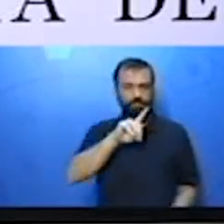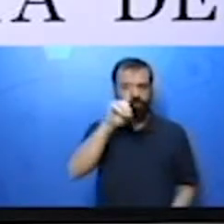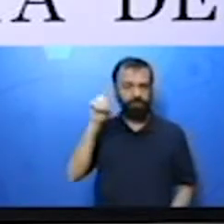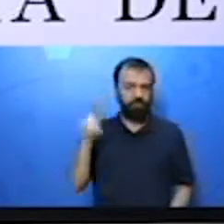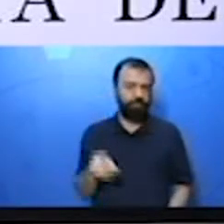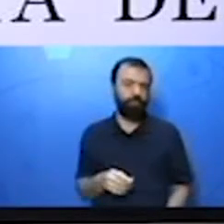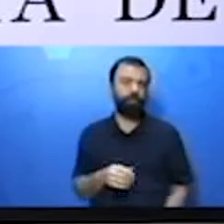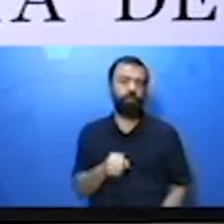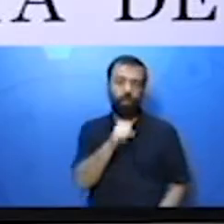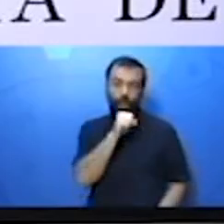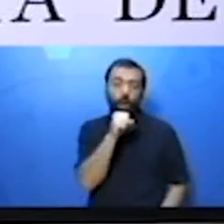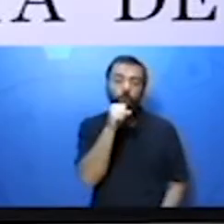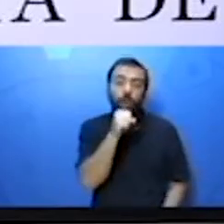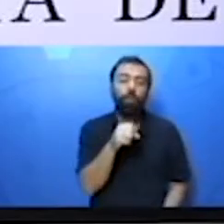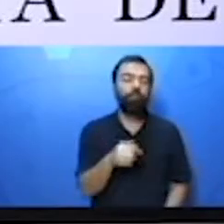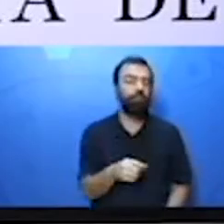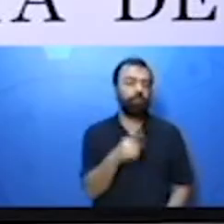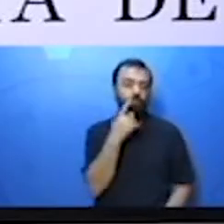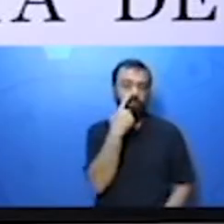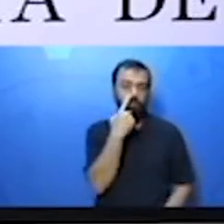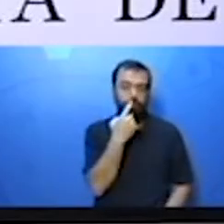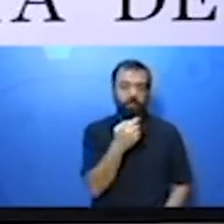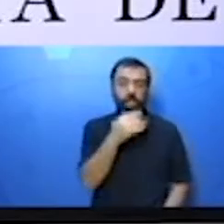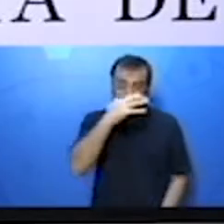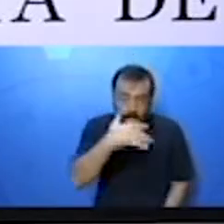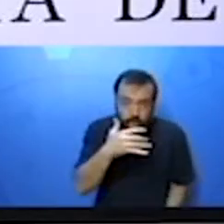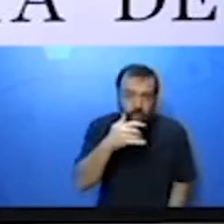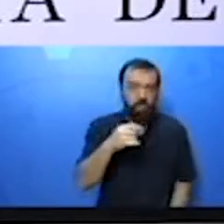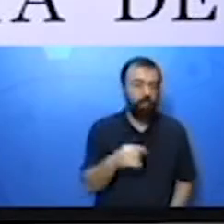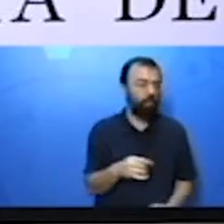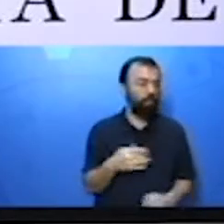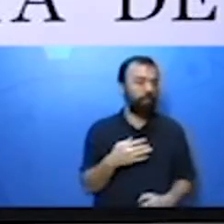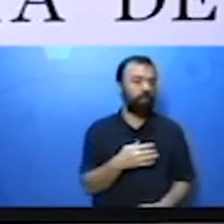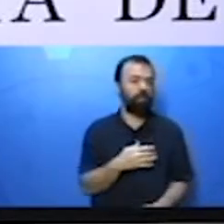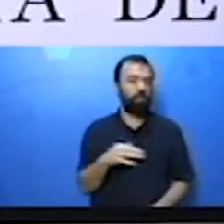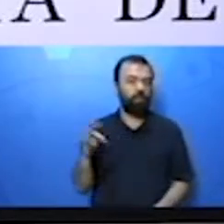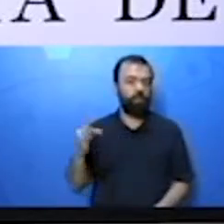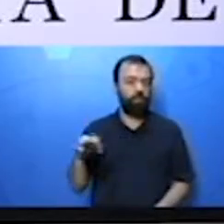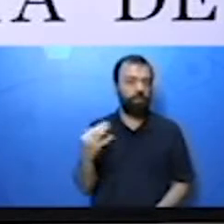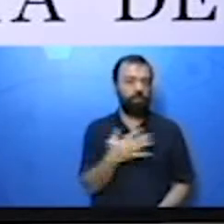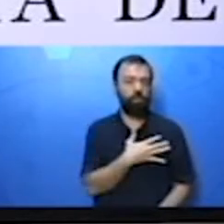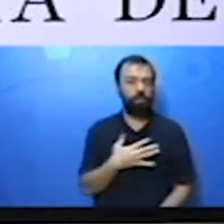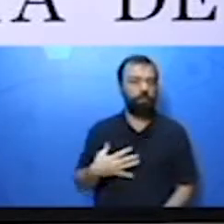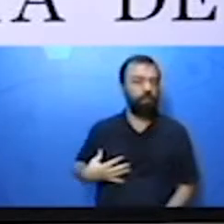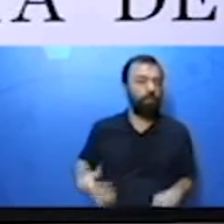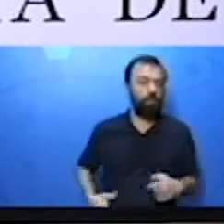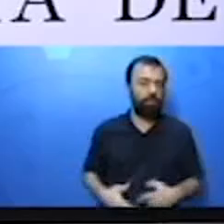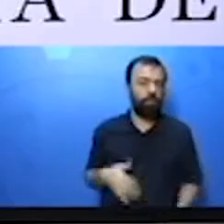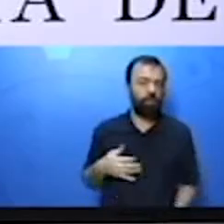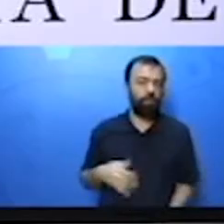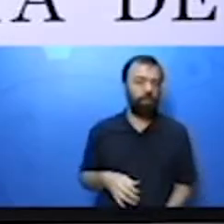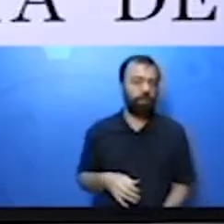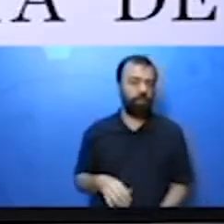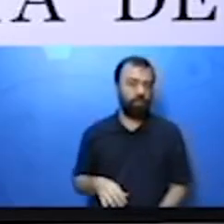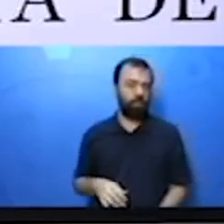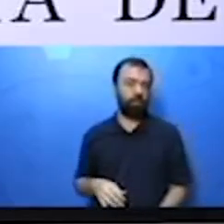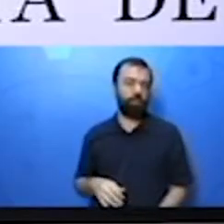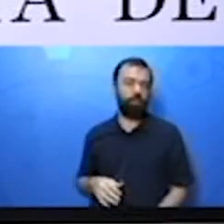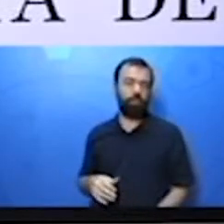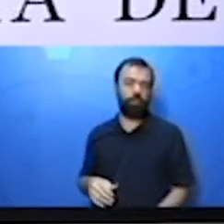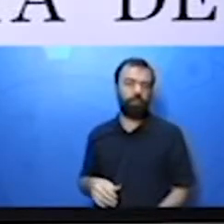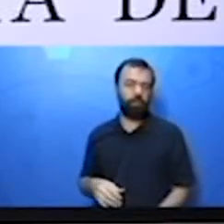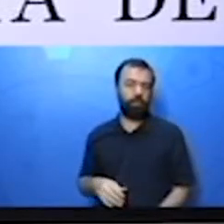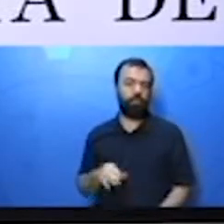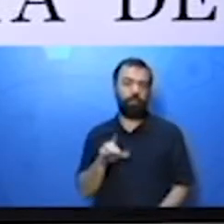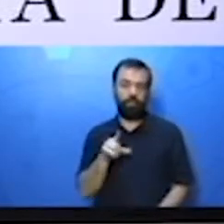que é o nariz escorrendo, espirro, dores no corpo e outros sintomas de uma gripe comum,